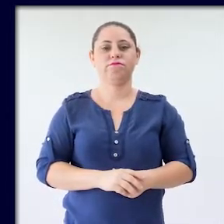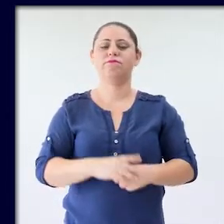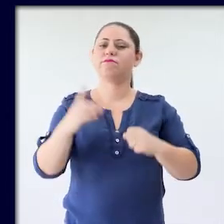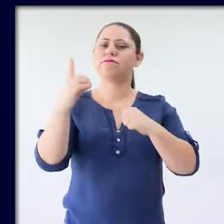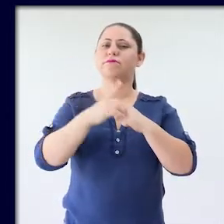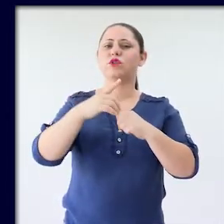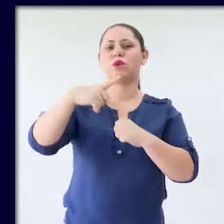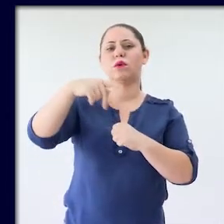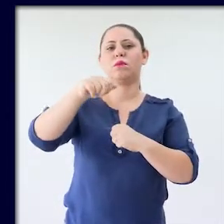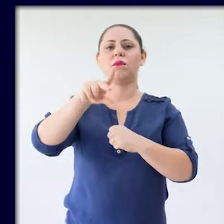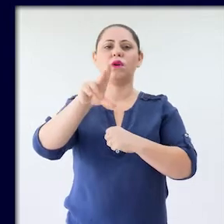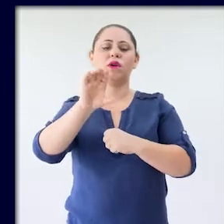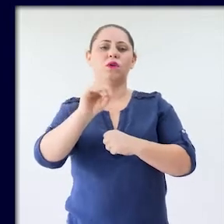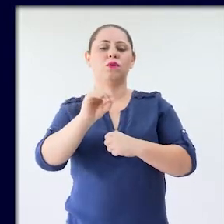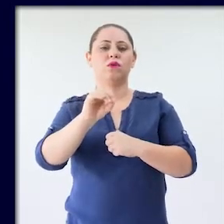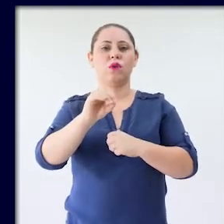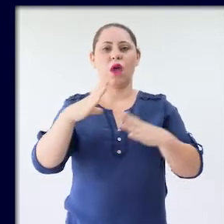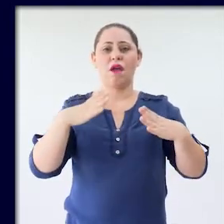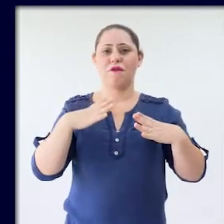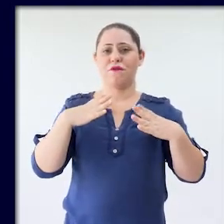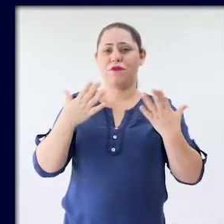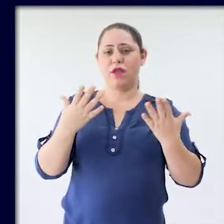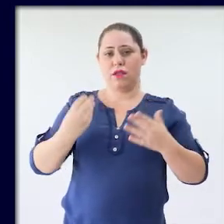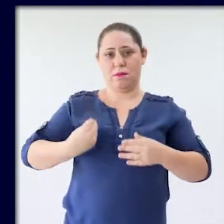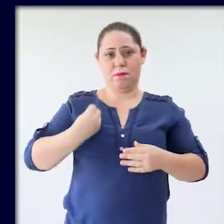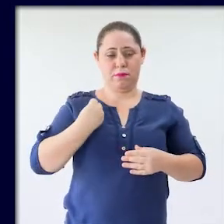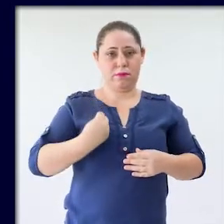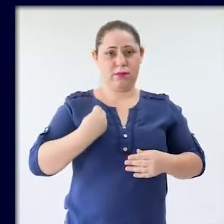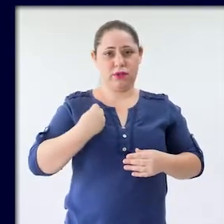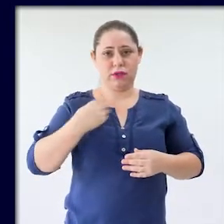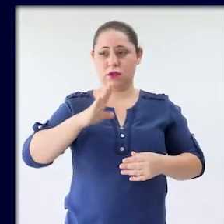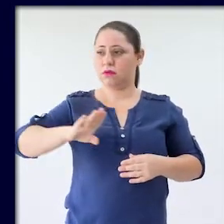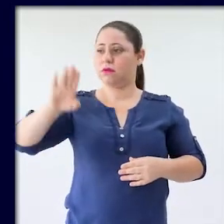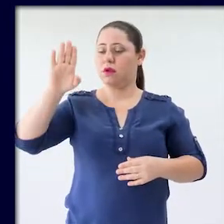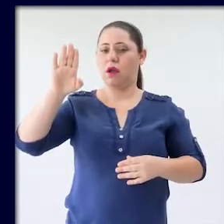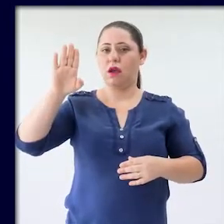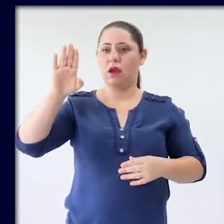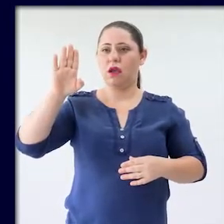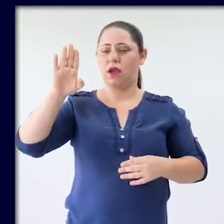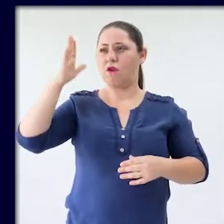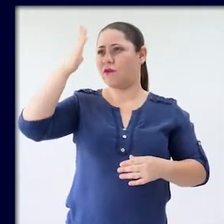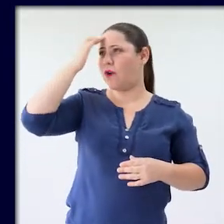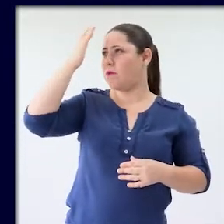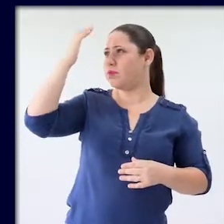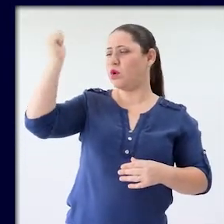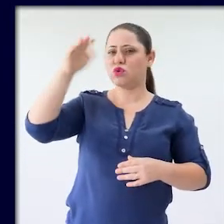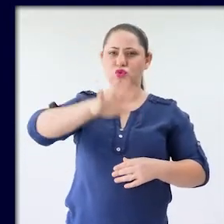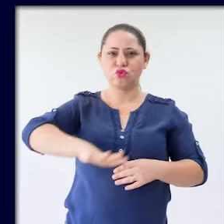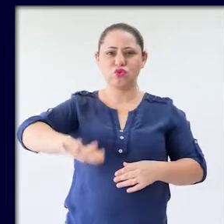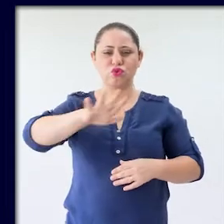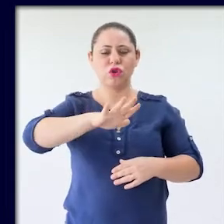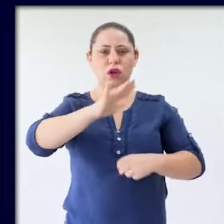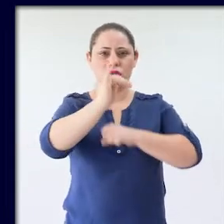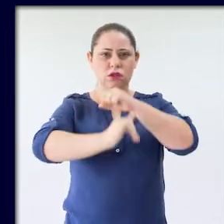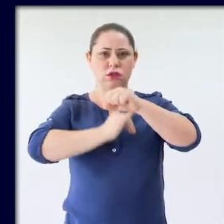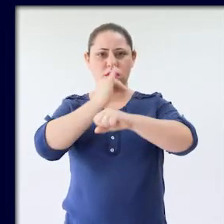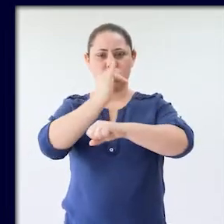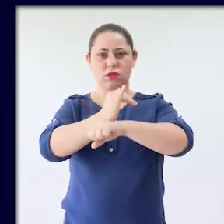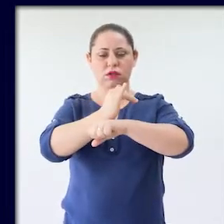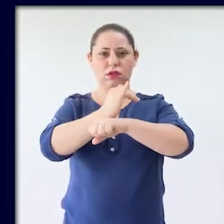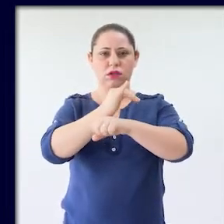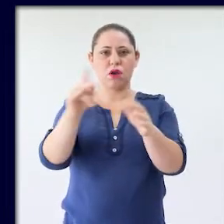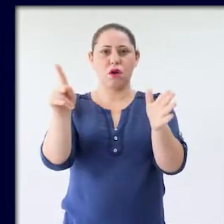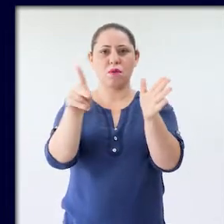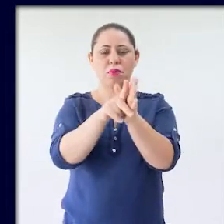Certo. Doutor Paulo, a realização de eventos com a presença de candidatos e de artistas em geral, transmitidas pela internet e